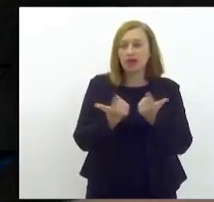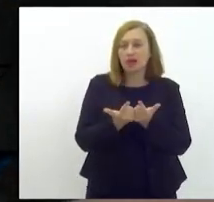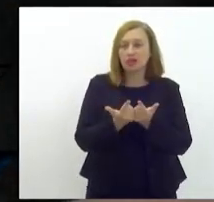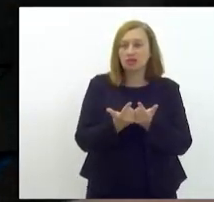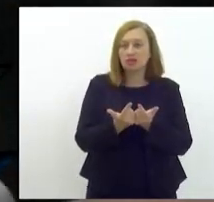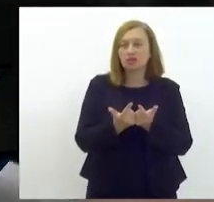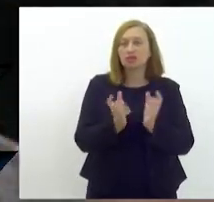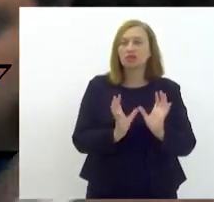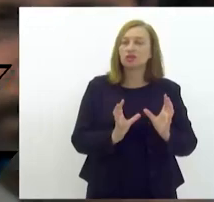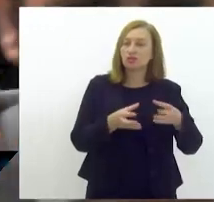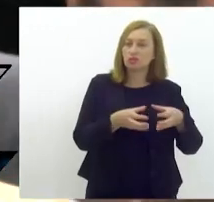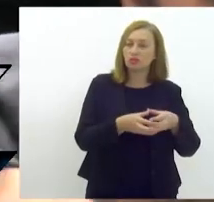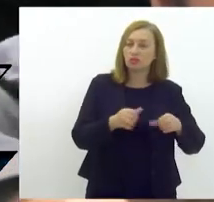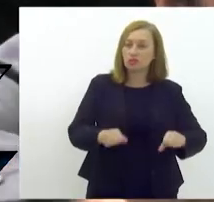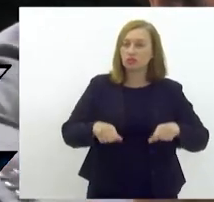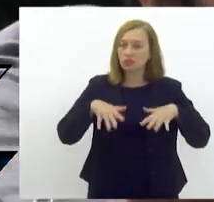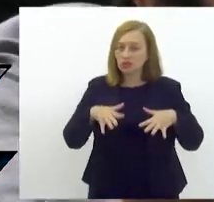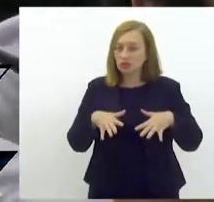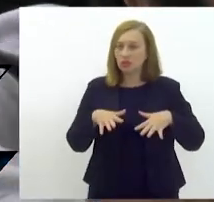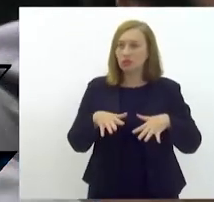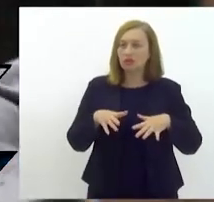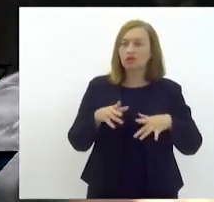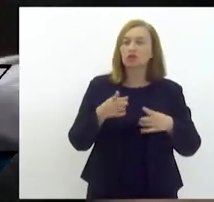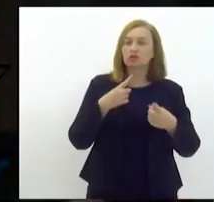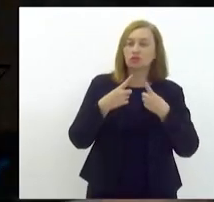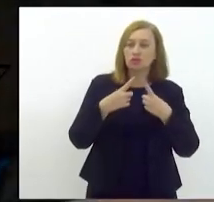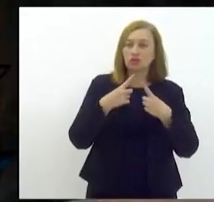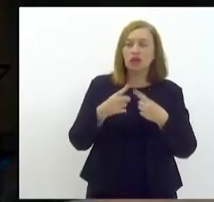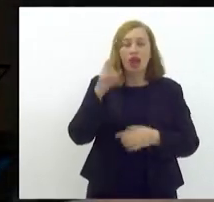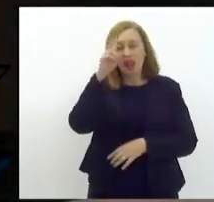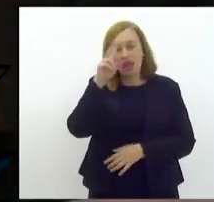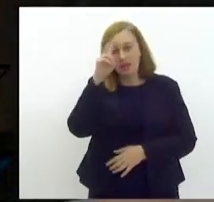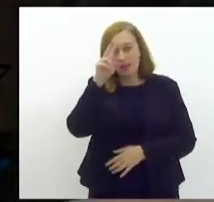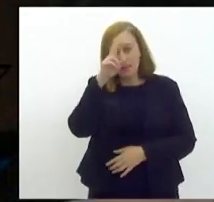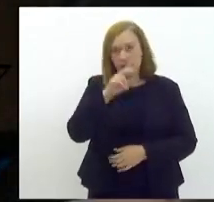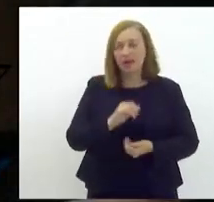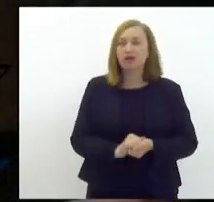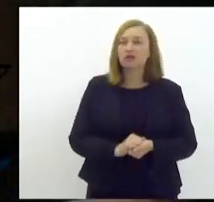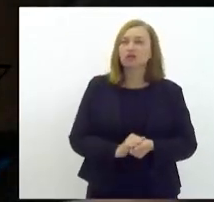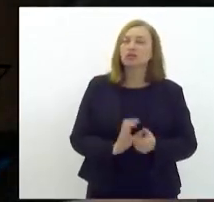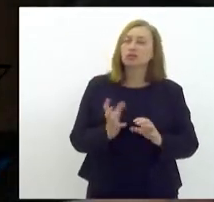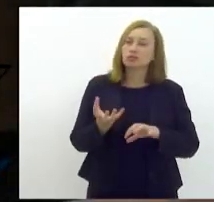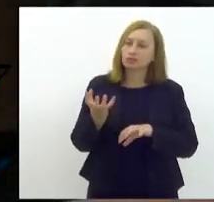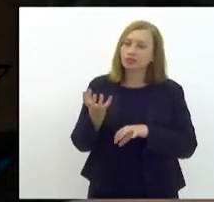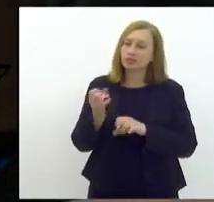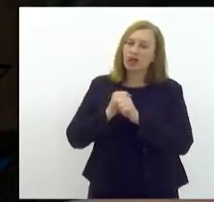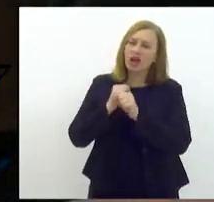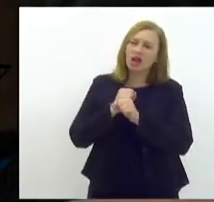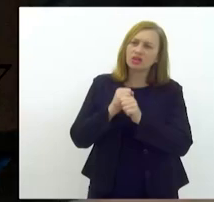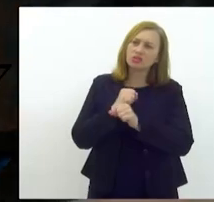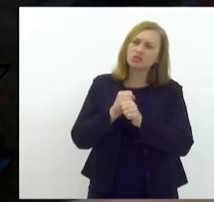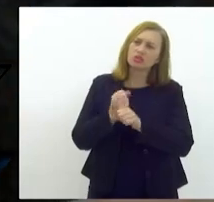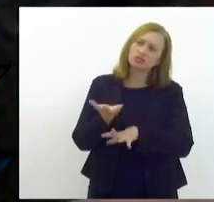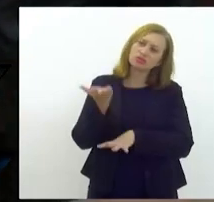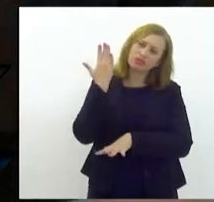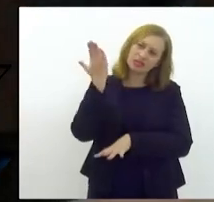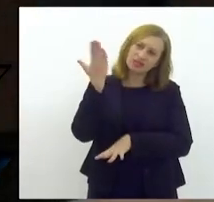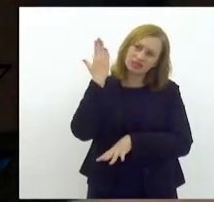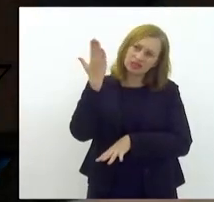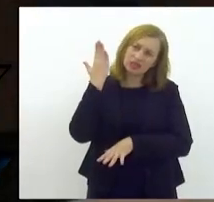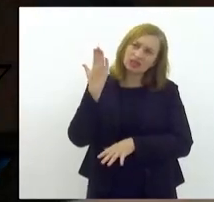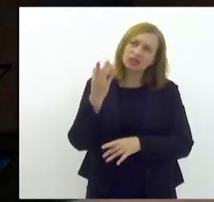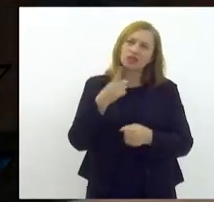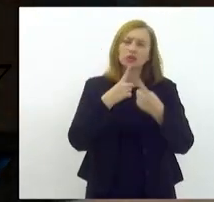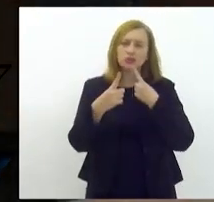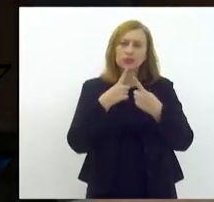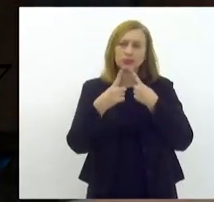plenário é importante a gente Lembrar que no Congresso Nacional alguns anos atrás esse